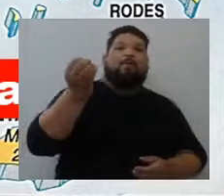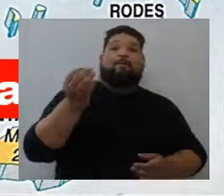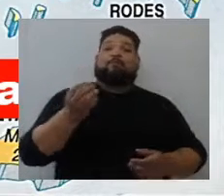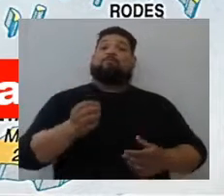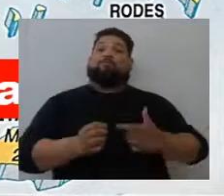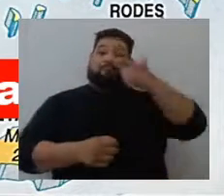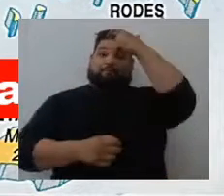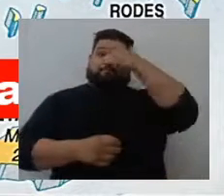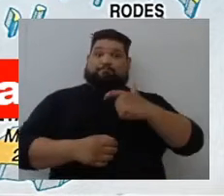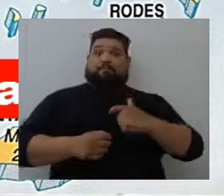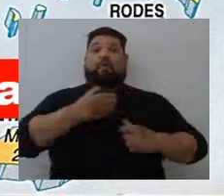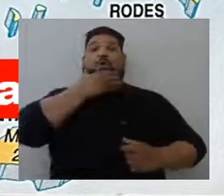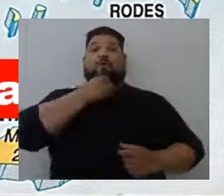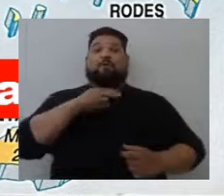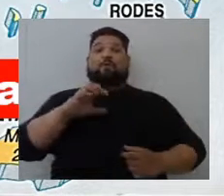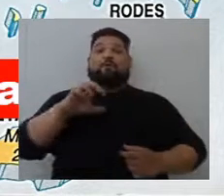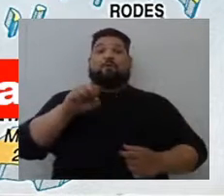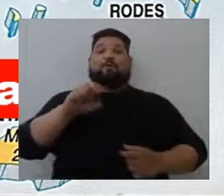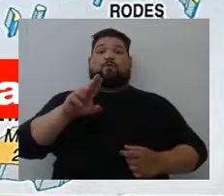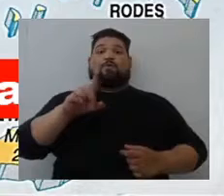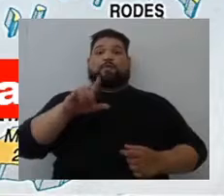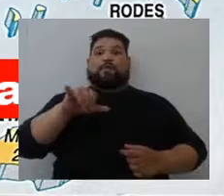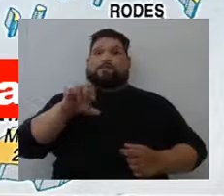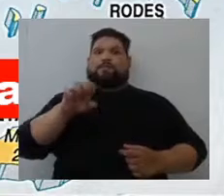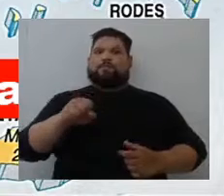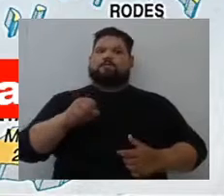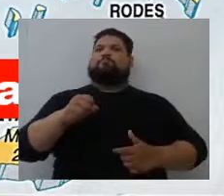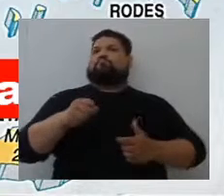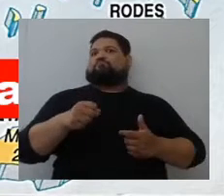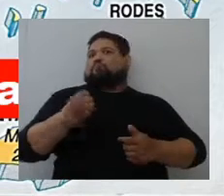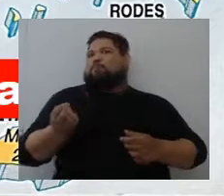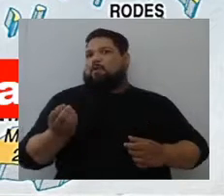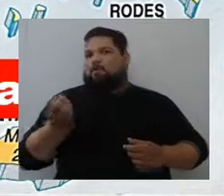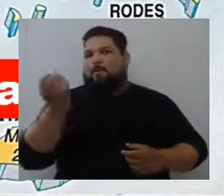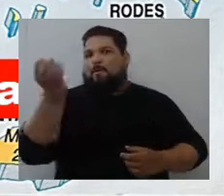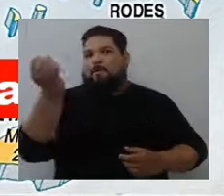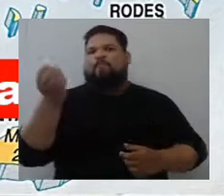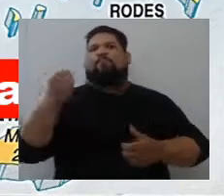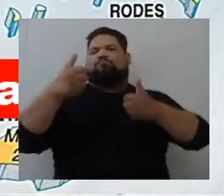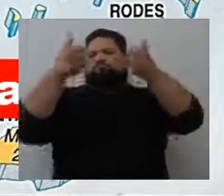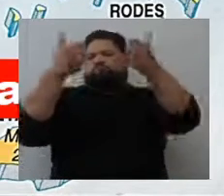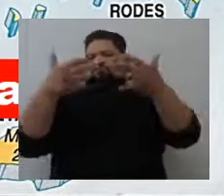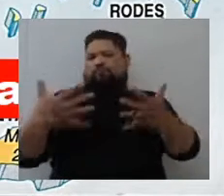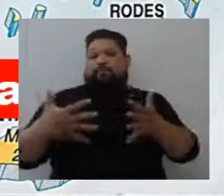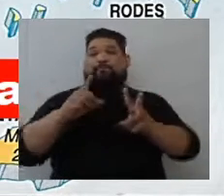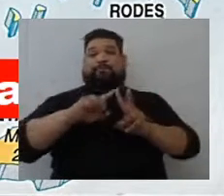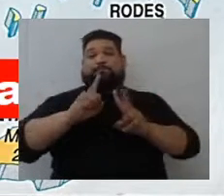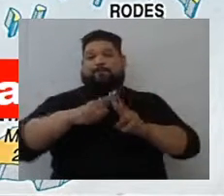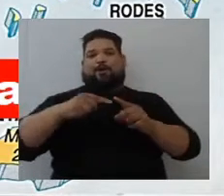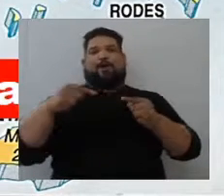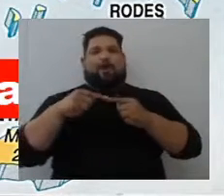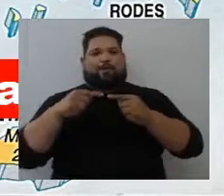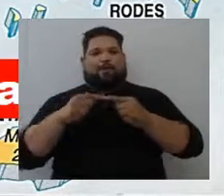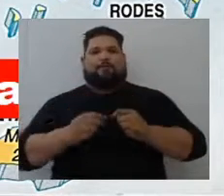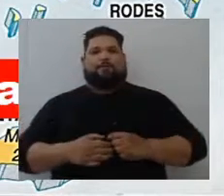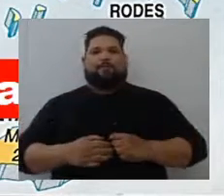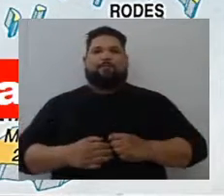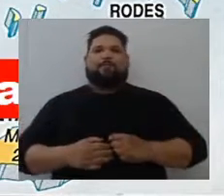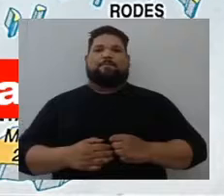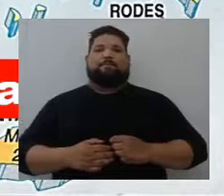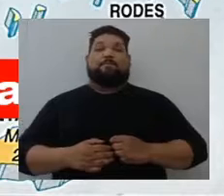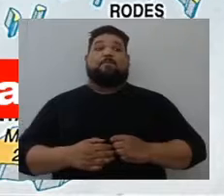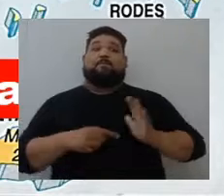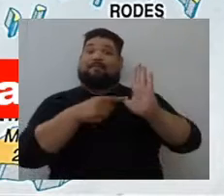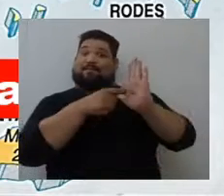de Ulisses, ou Odisseu. Nos tempos homéricos, nós temos o seguinte, é uma fase